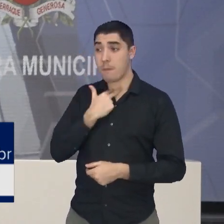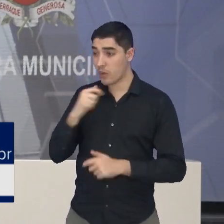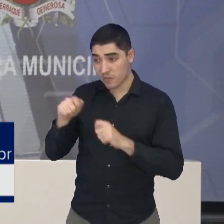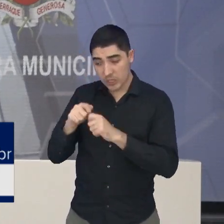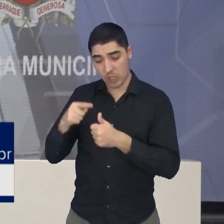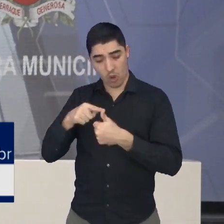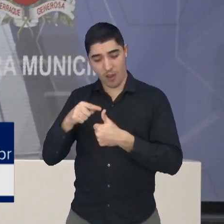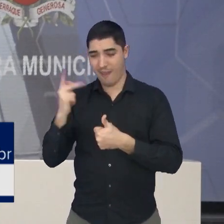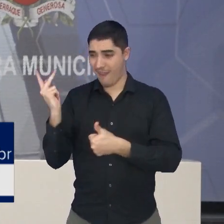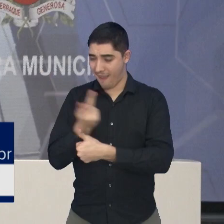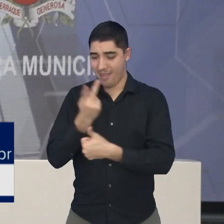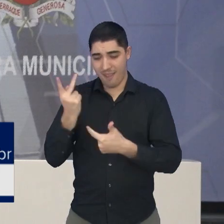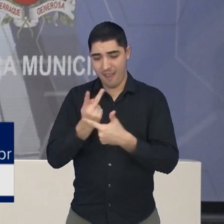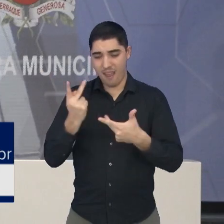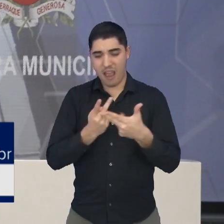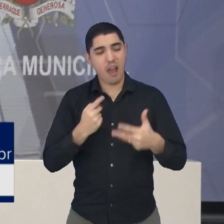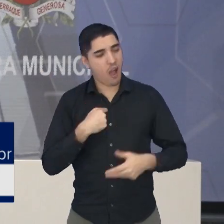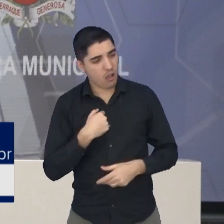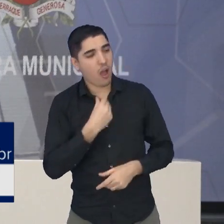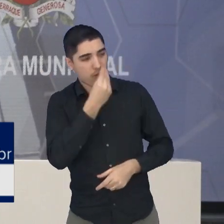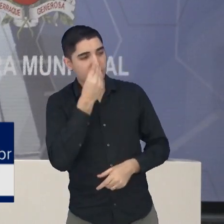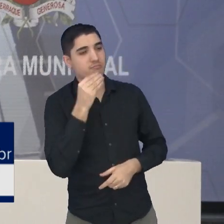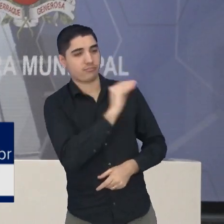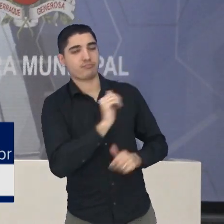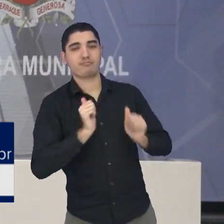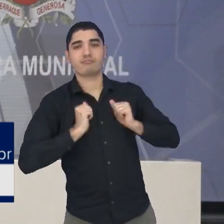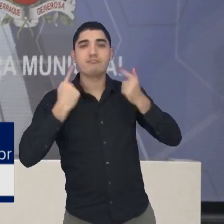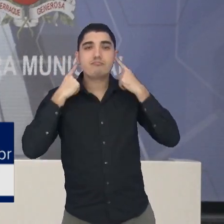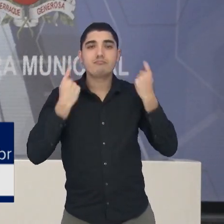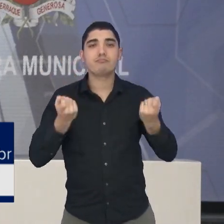orienta. Então nós temos um parecer jurídico dessa casa